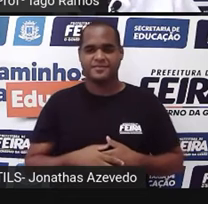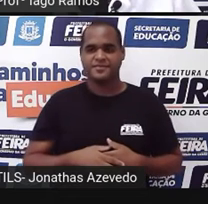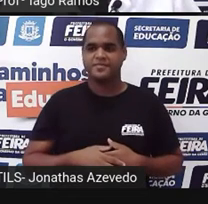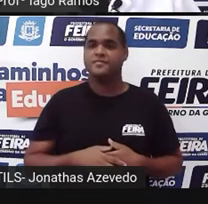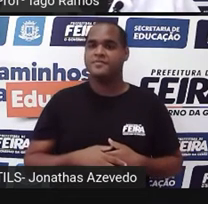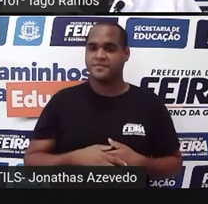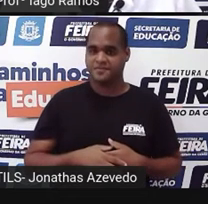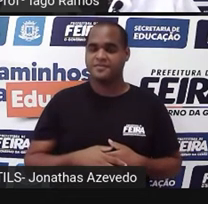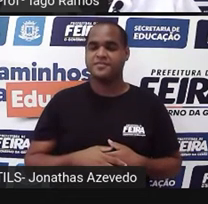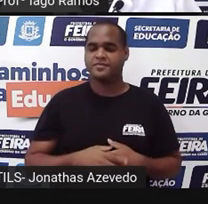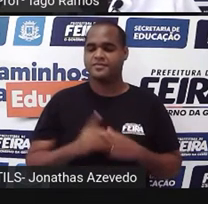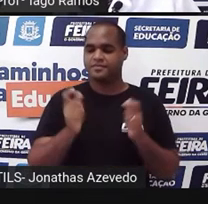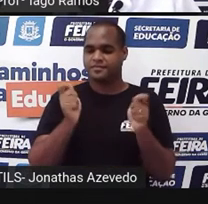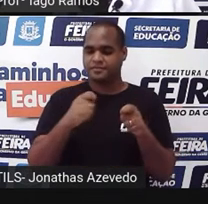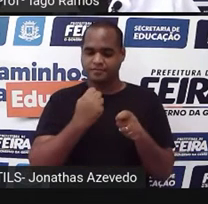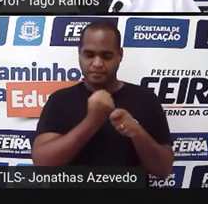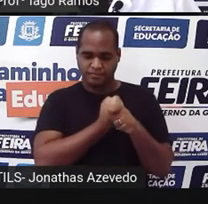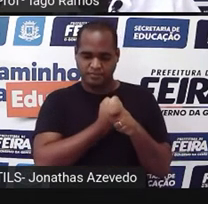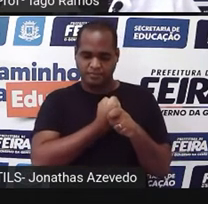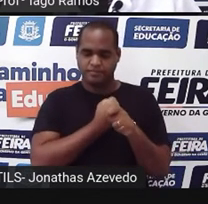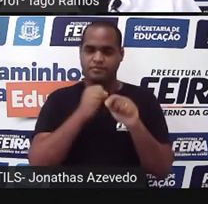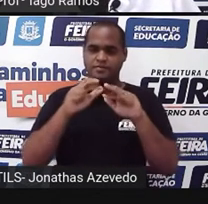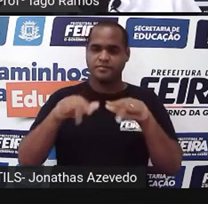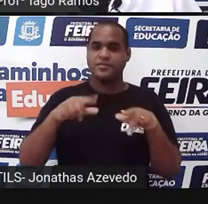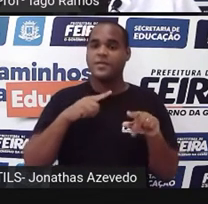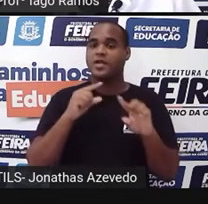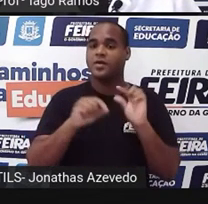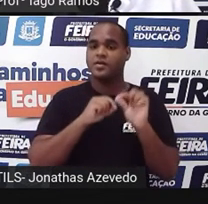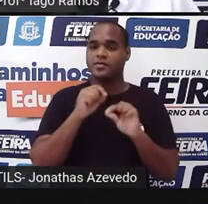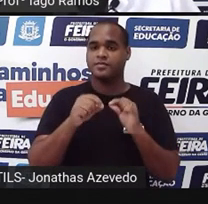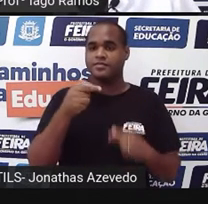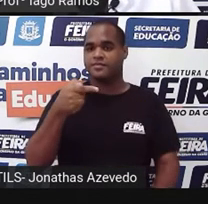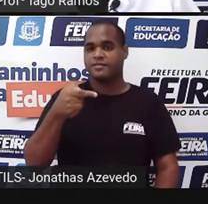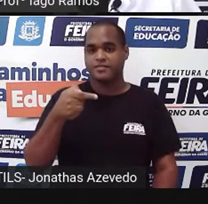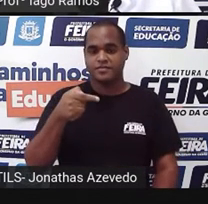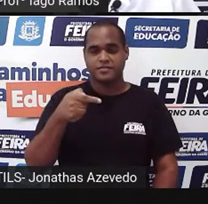esse número vai ser o número 7